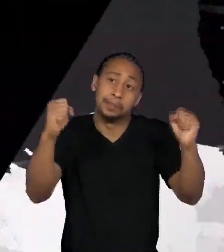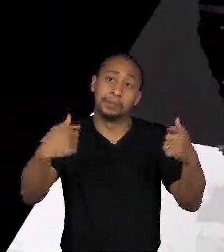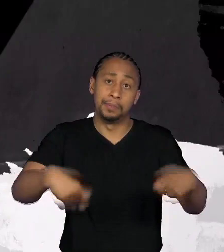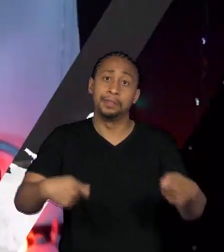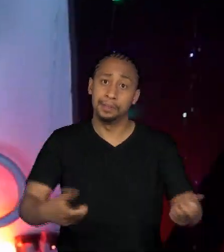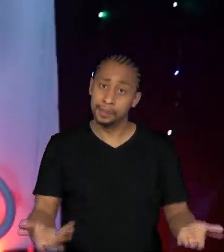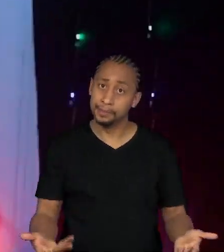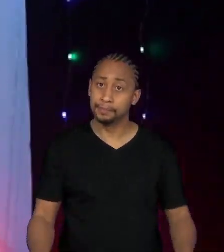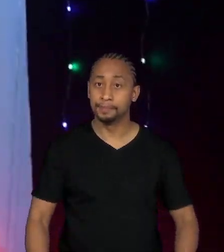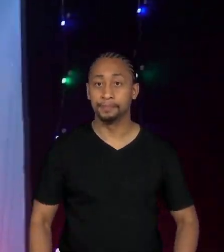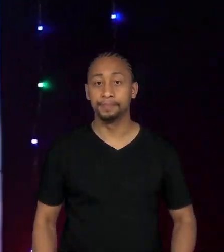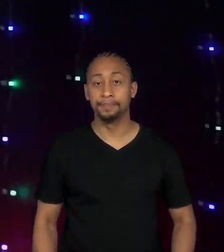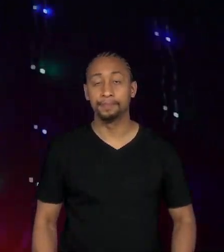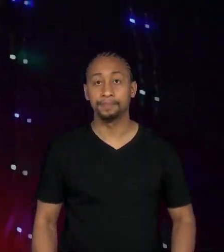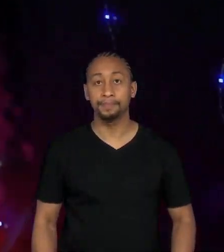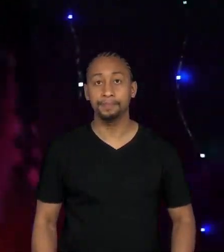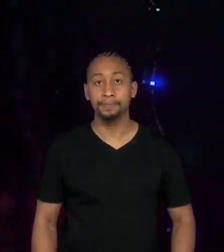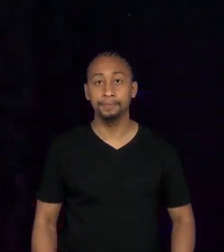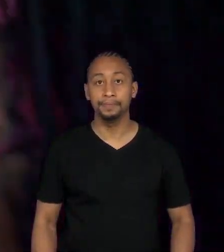né?